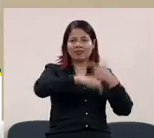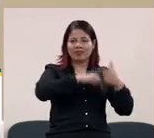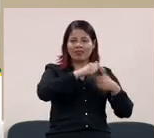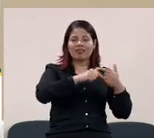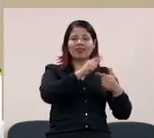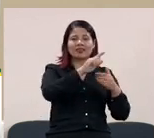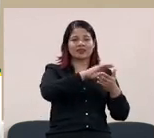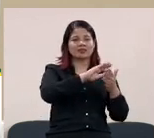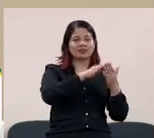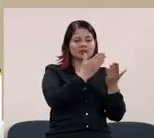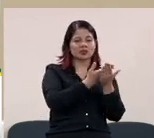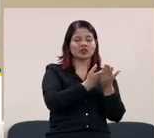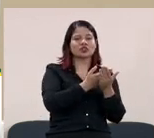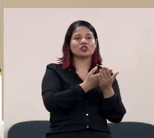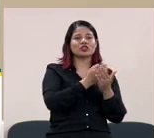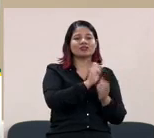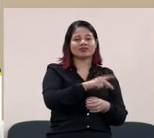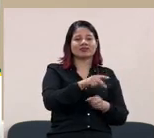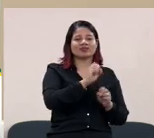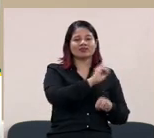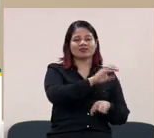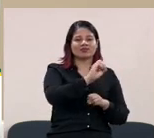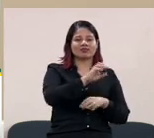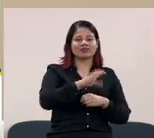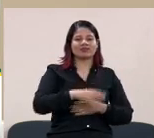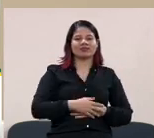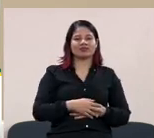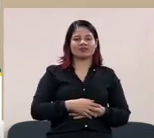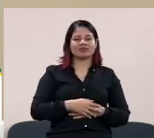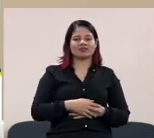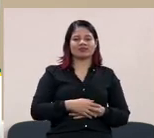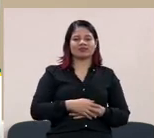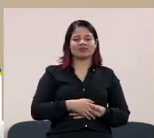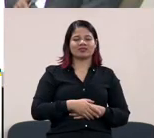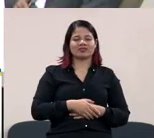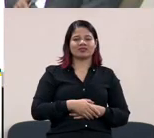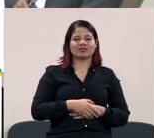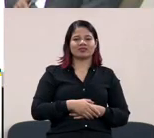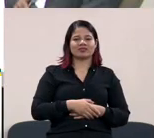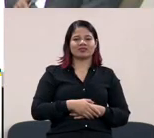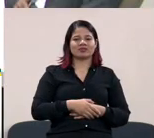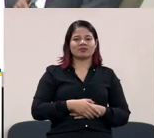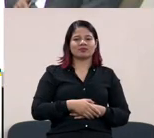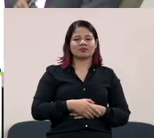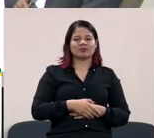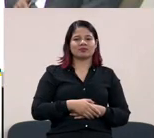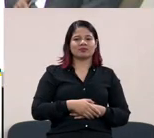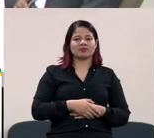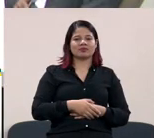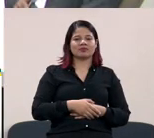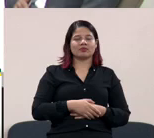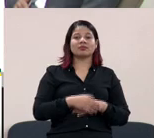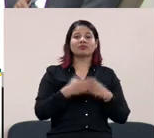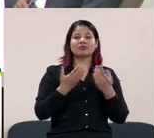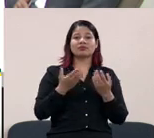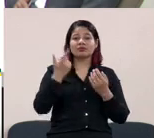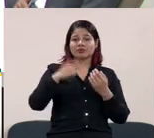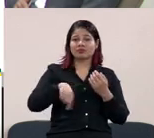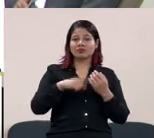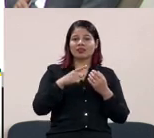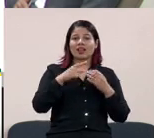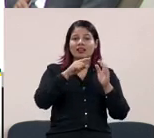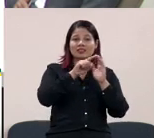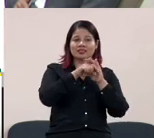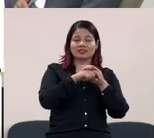bolso para trabalhar, para fazer pesquisa. Lhe darei um minuto para o encerramento. Para fazer pesquisa, os professores